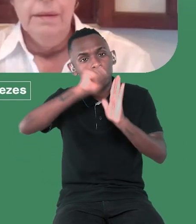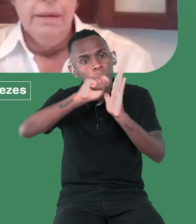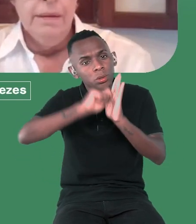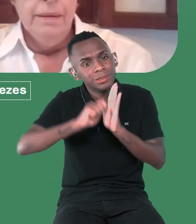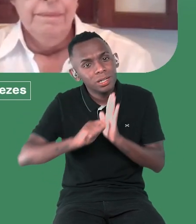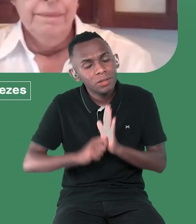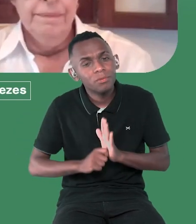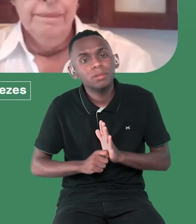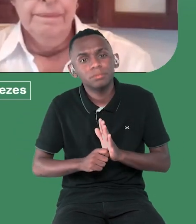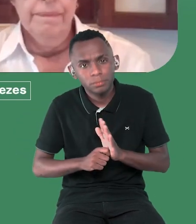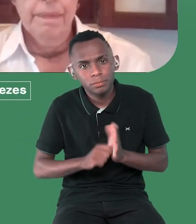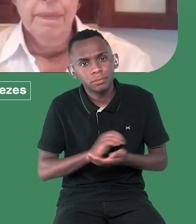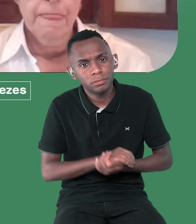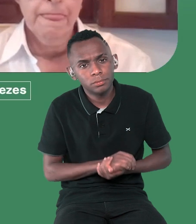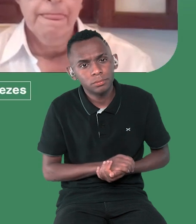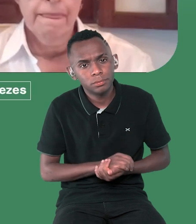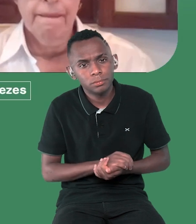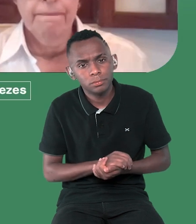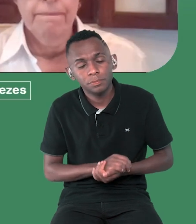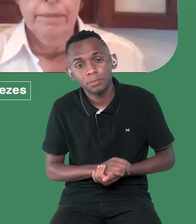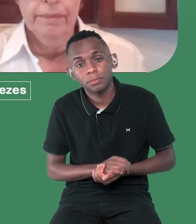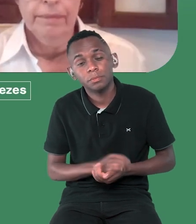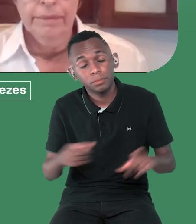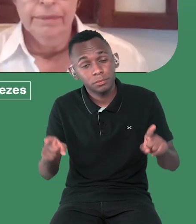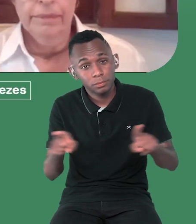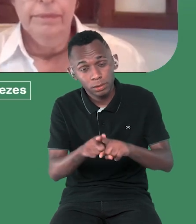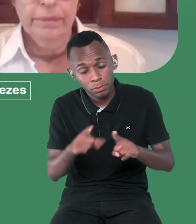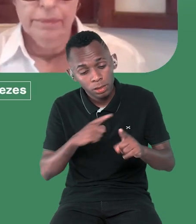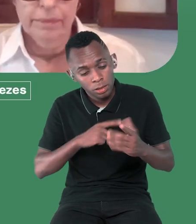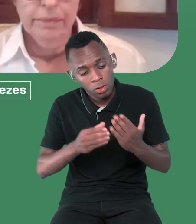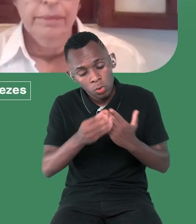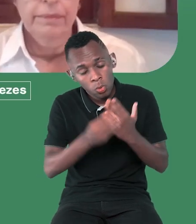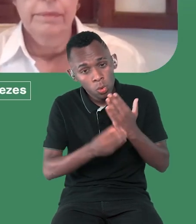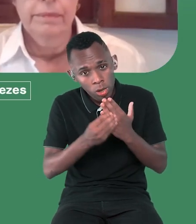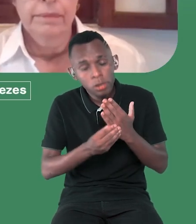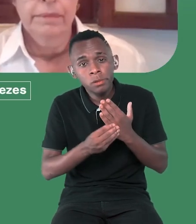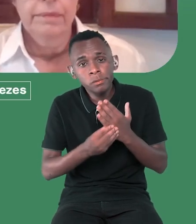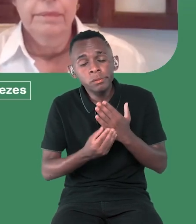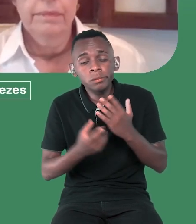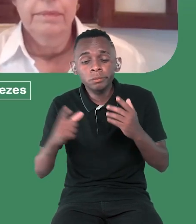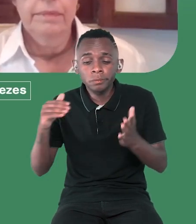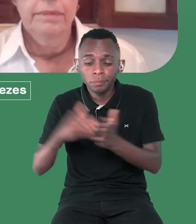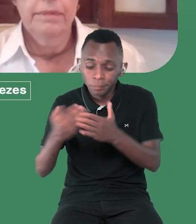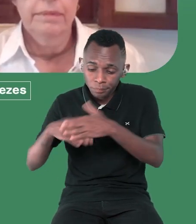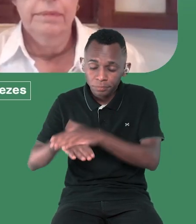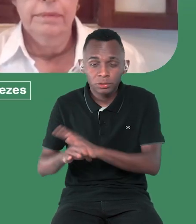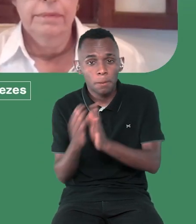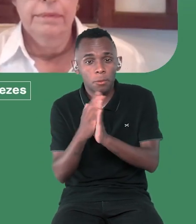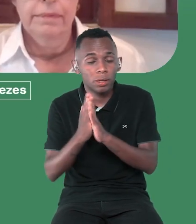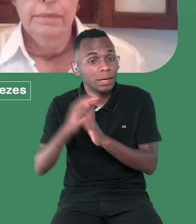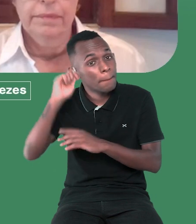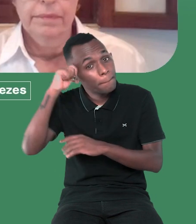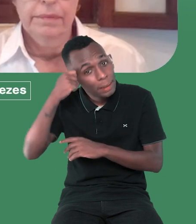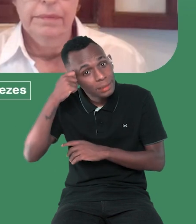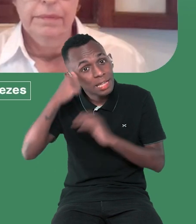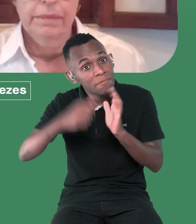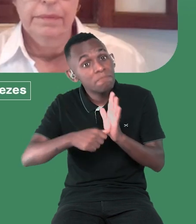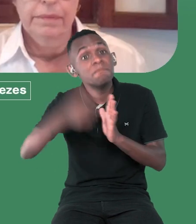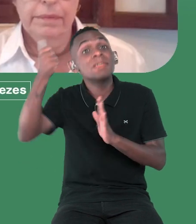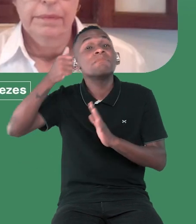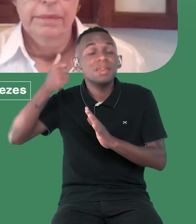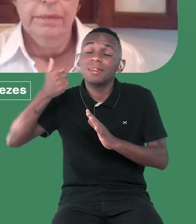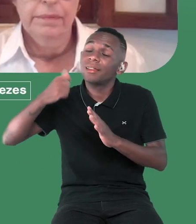escrever e, enfim. Inclusive, eu tenho livros da minha infância guardados até hoje. Eu tenho Bonequinha Preta, edição original,